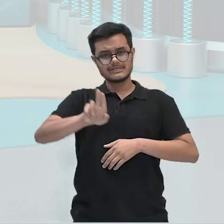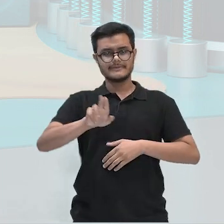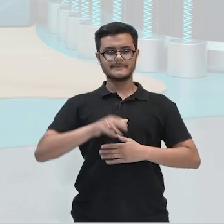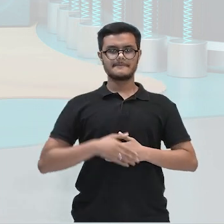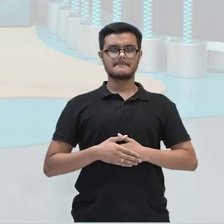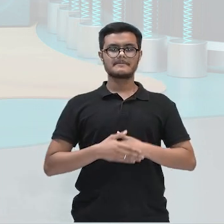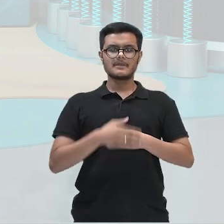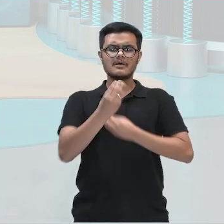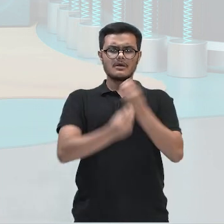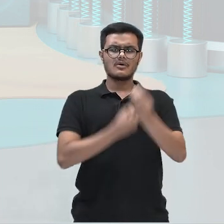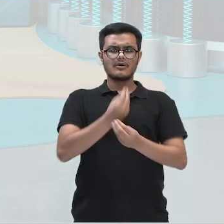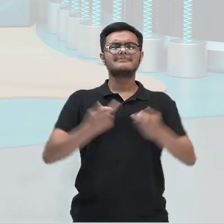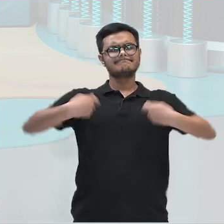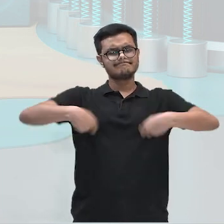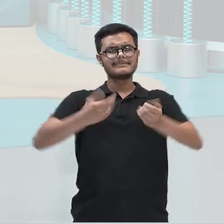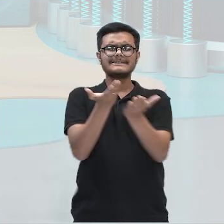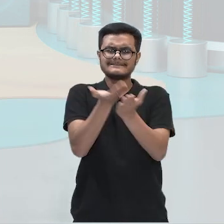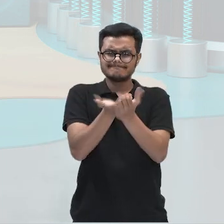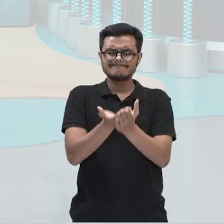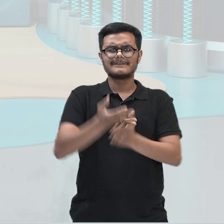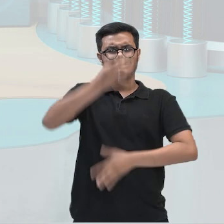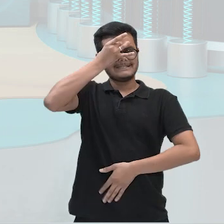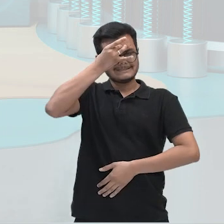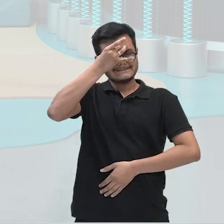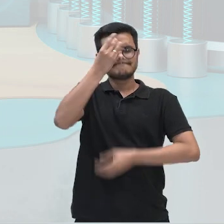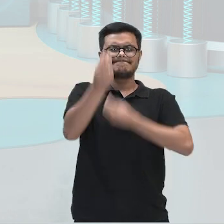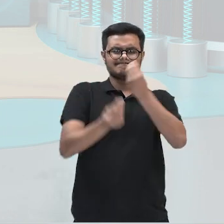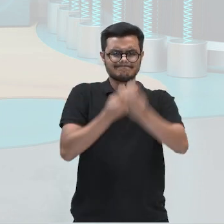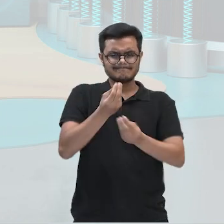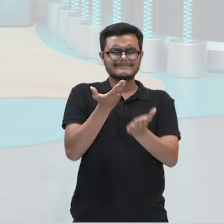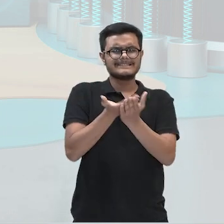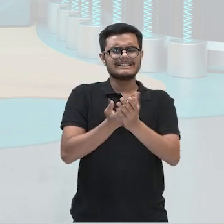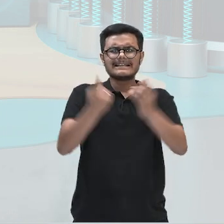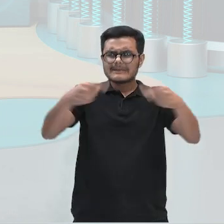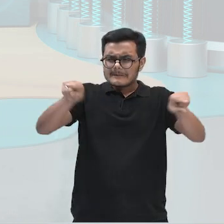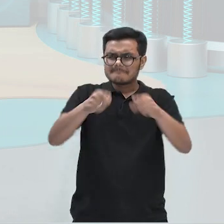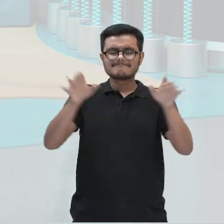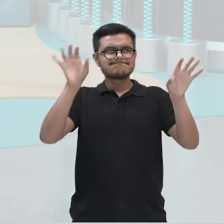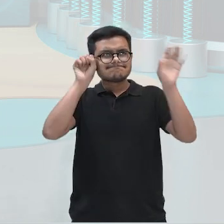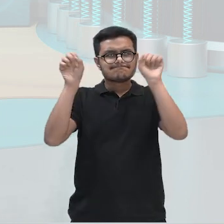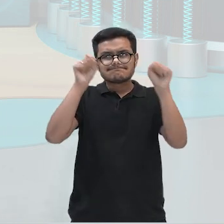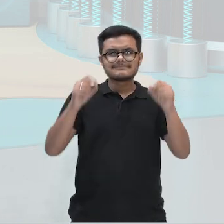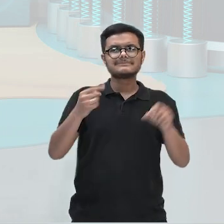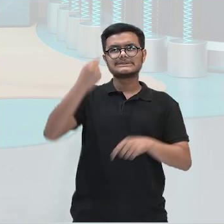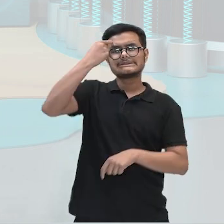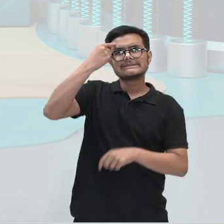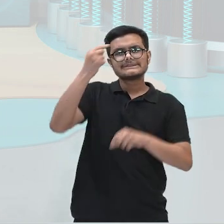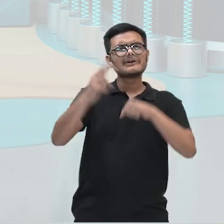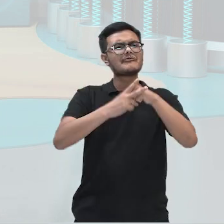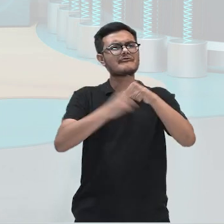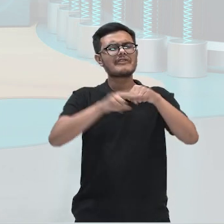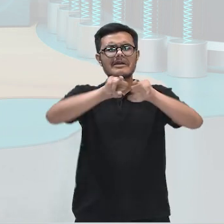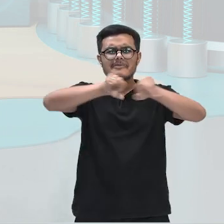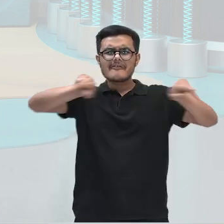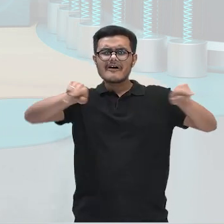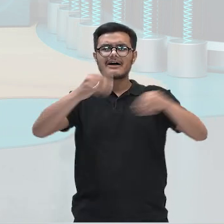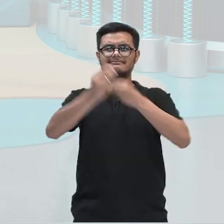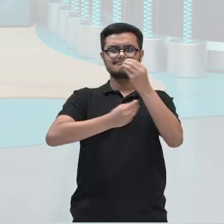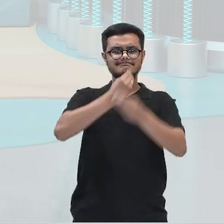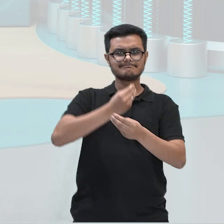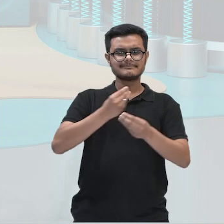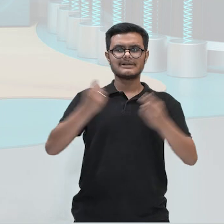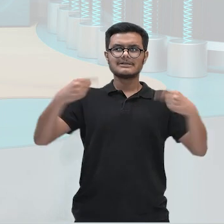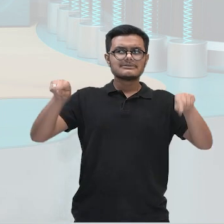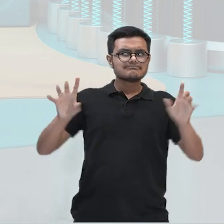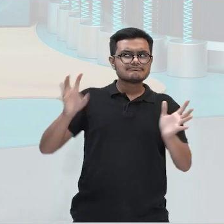fazer? Estudar, memorizar, ouvir aquelas músicas que você gosta, tentar identificar os verbos irregulares delas e